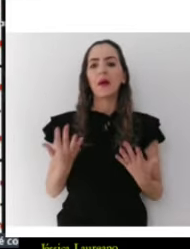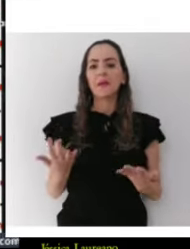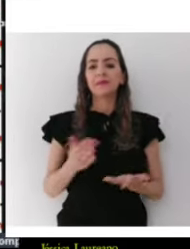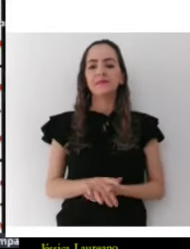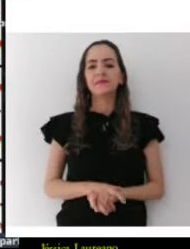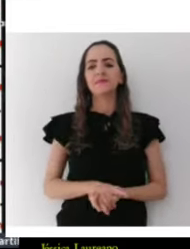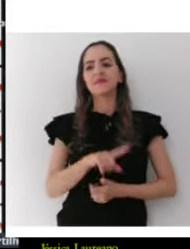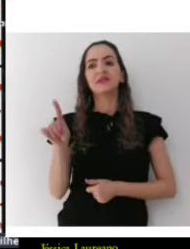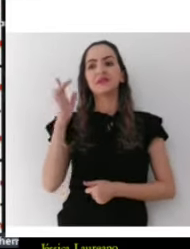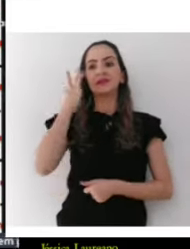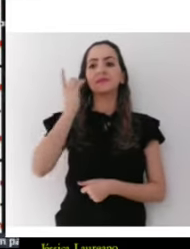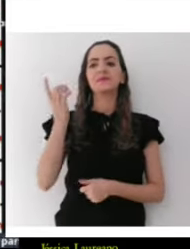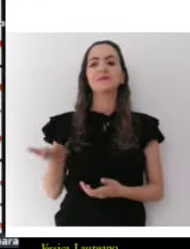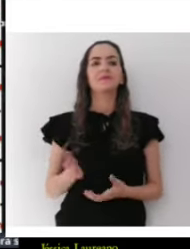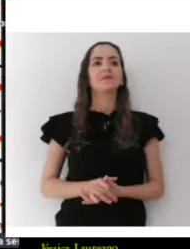Vamos lá?